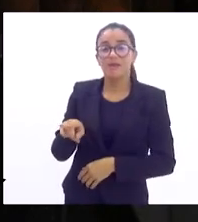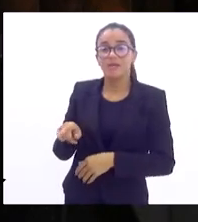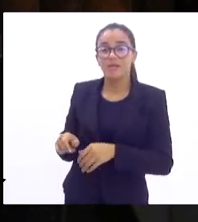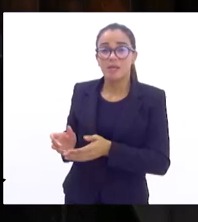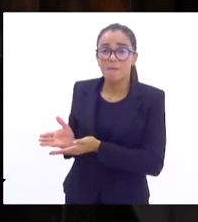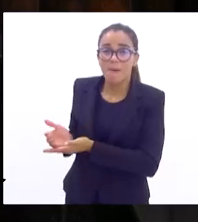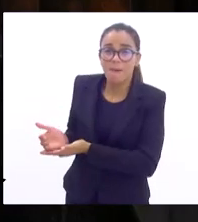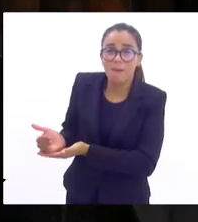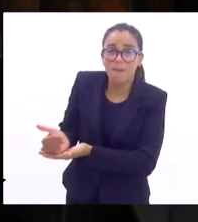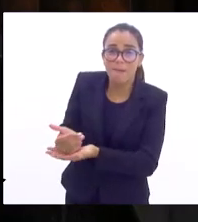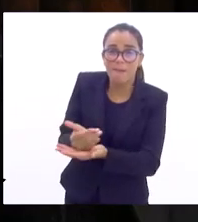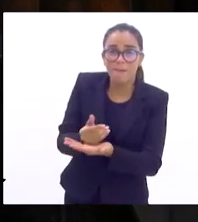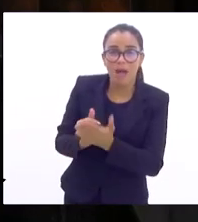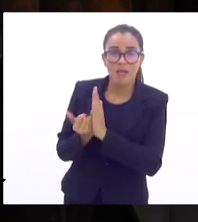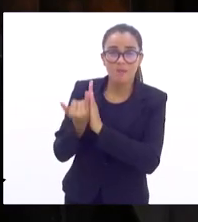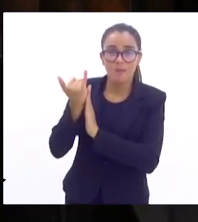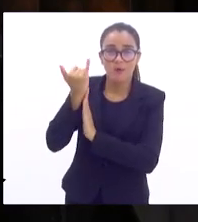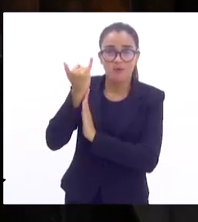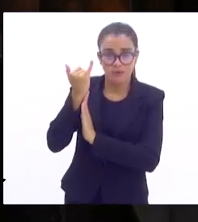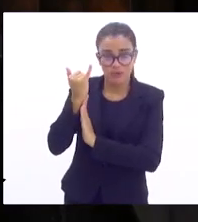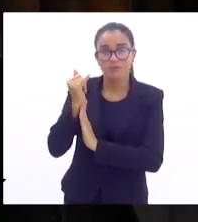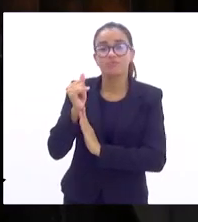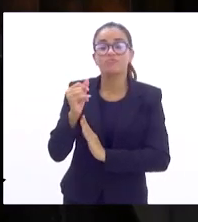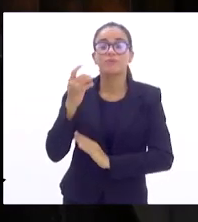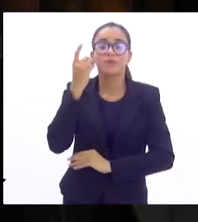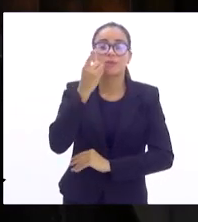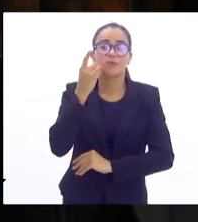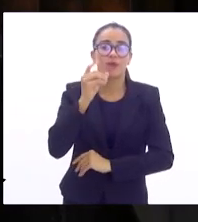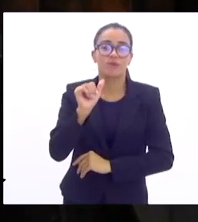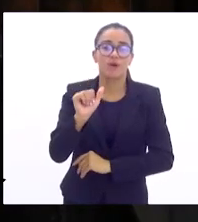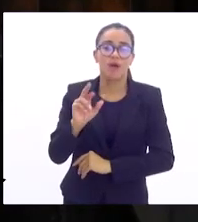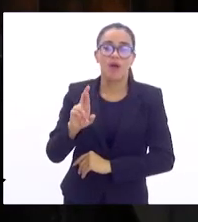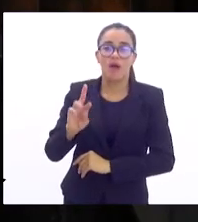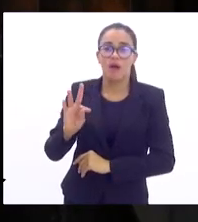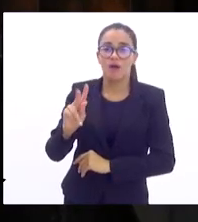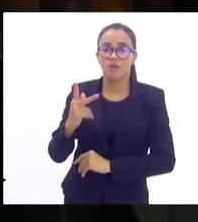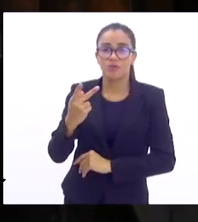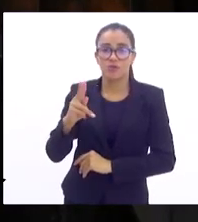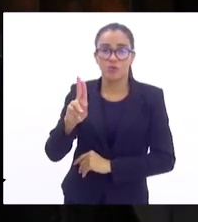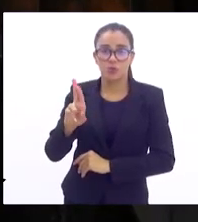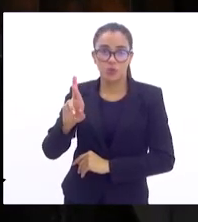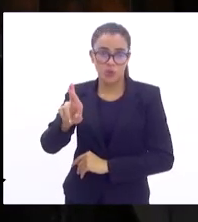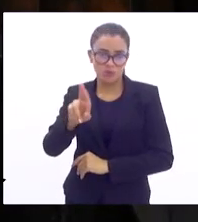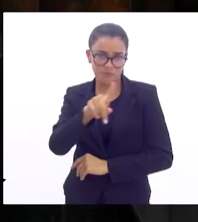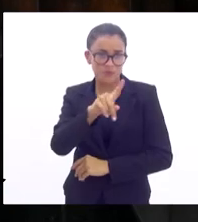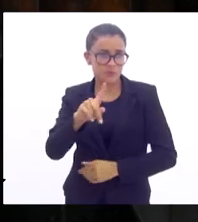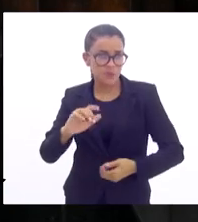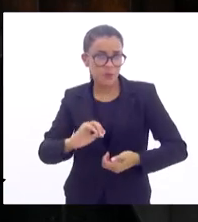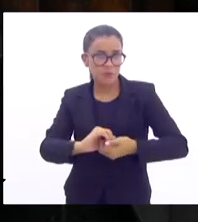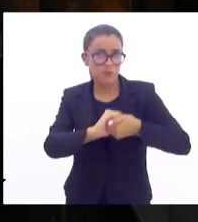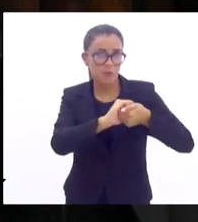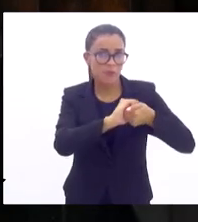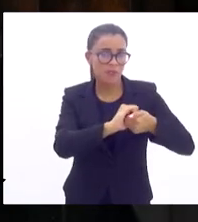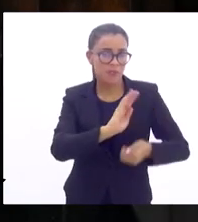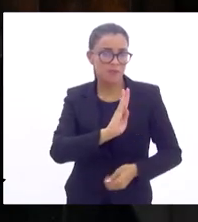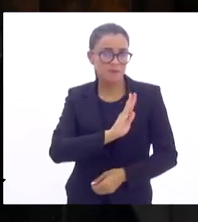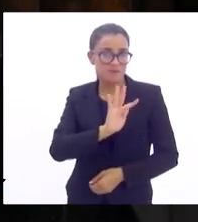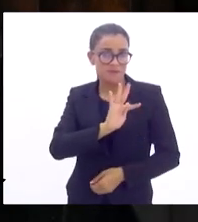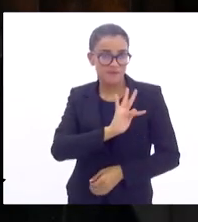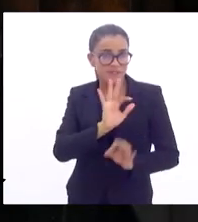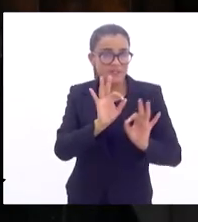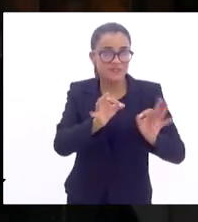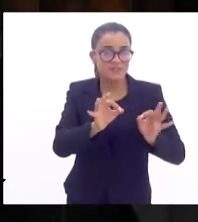presidida pelo Deputado Arthur Monteiro seu companheiro da Baixada Fluminense